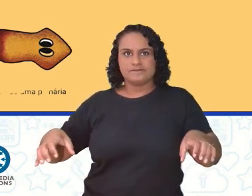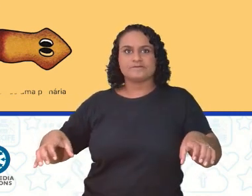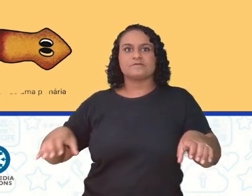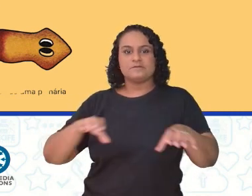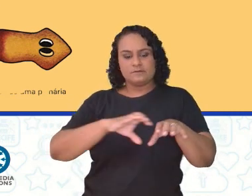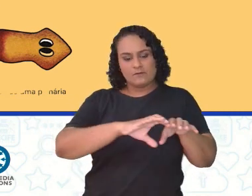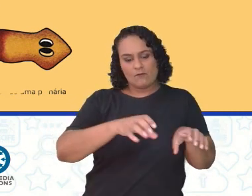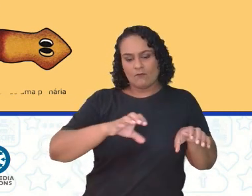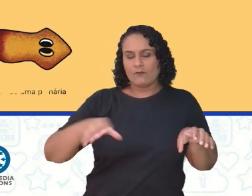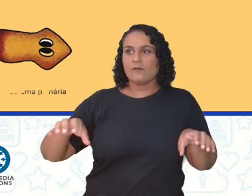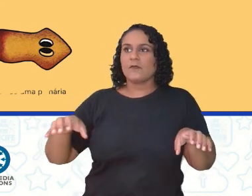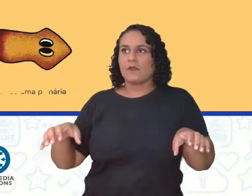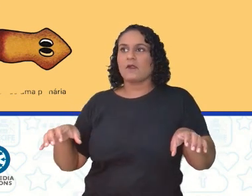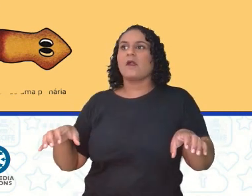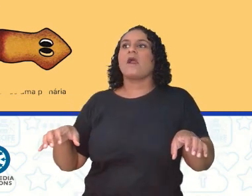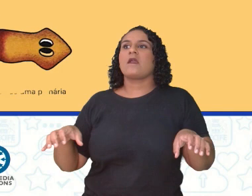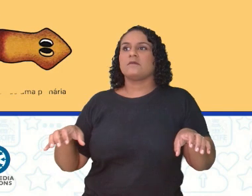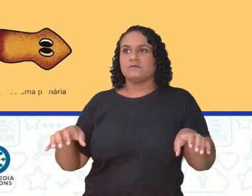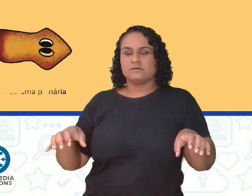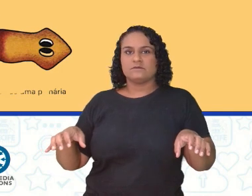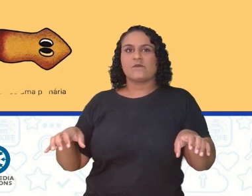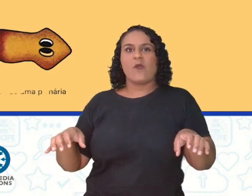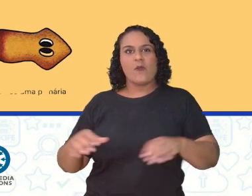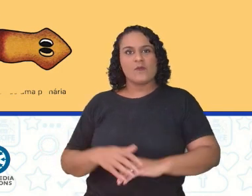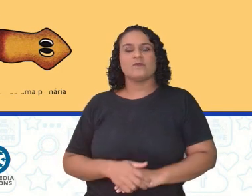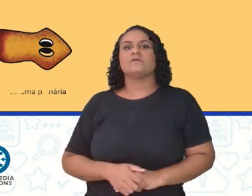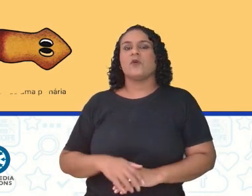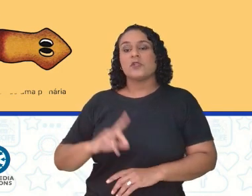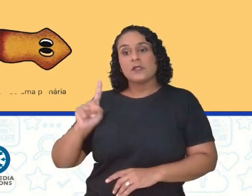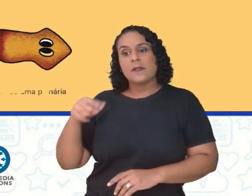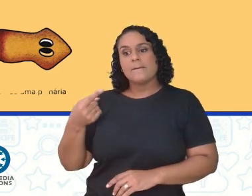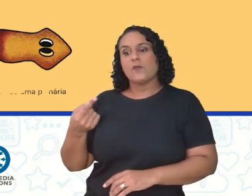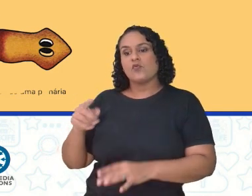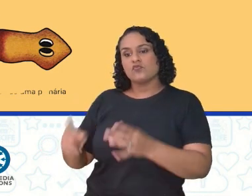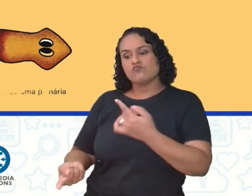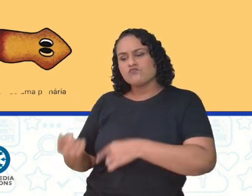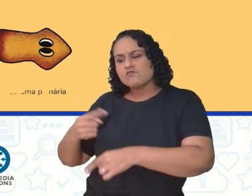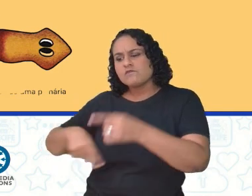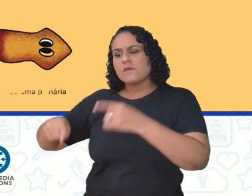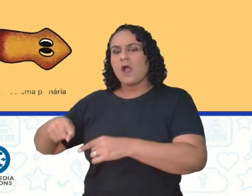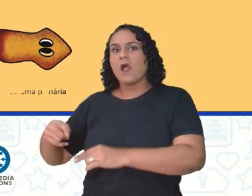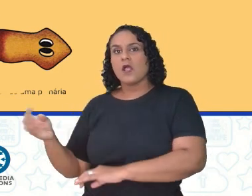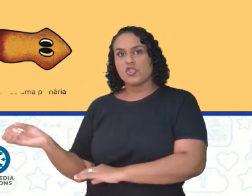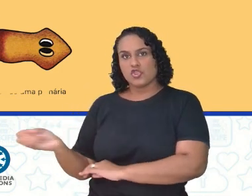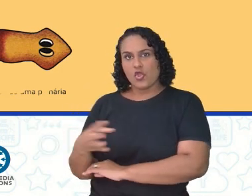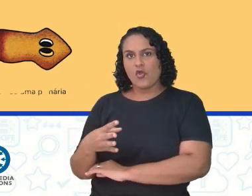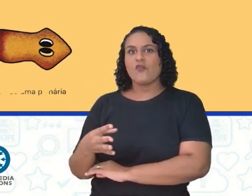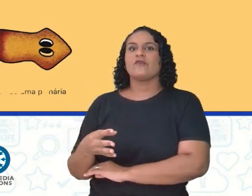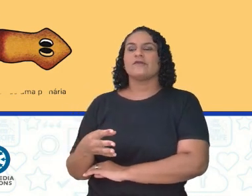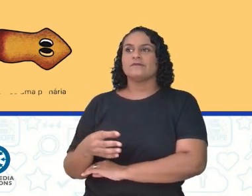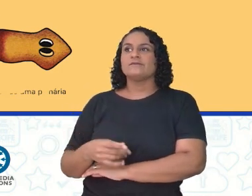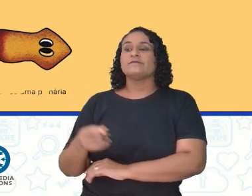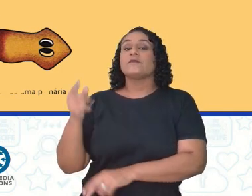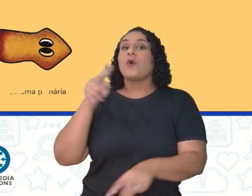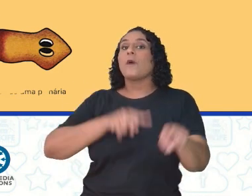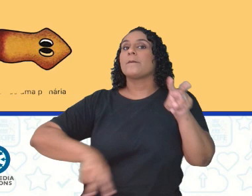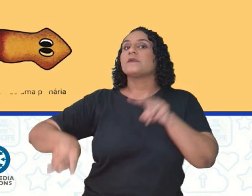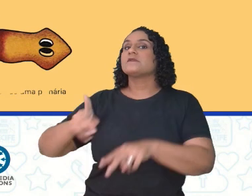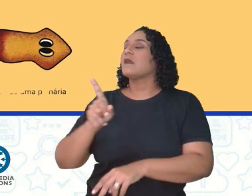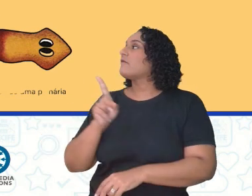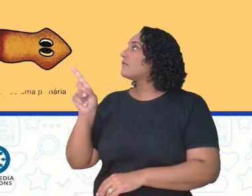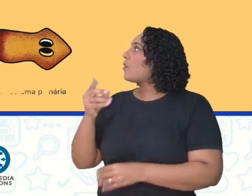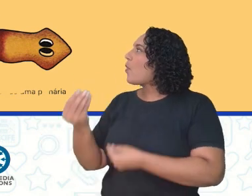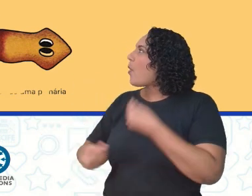cabeça e regenerar a cabeça e a cauda faltante em cada um dos novos organismos. Observem aí como ela